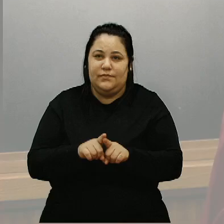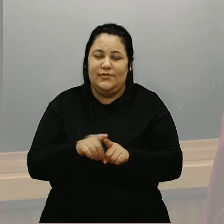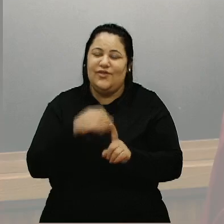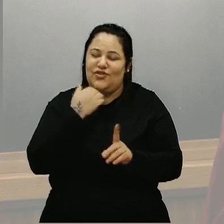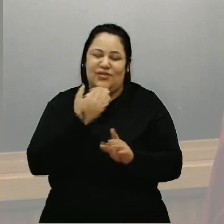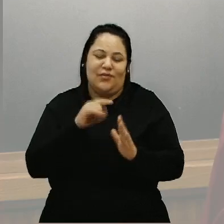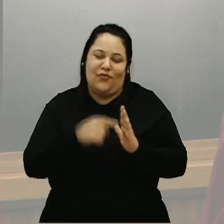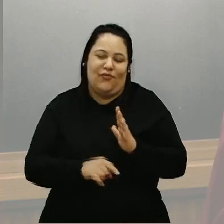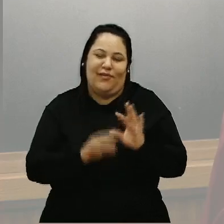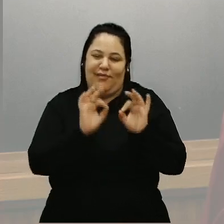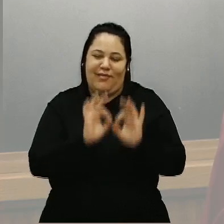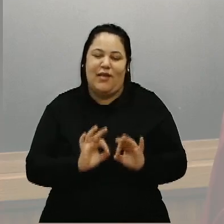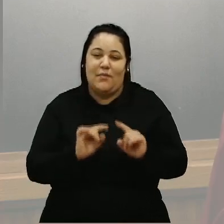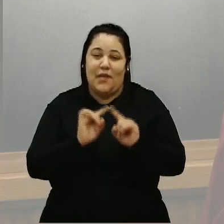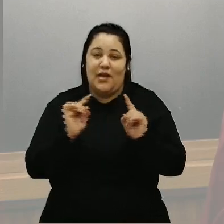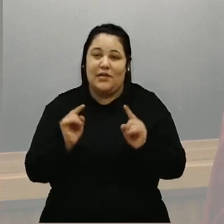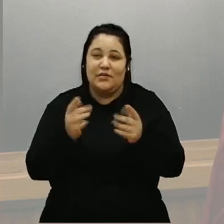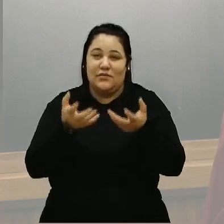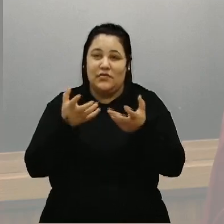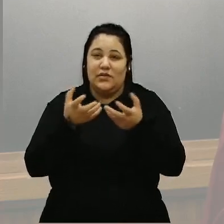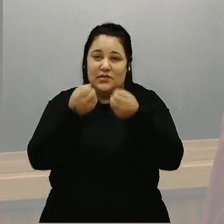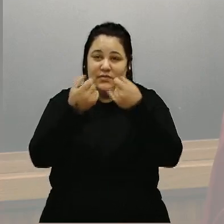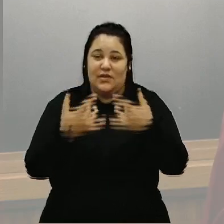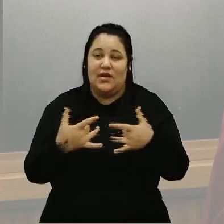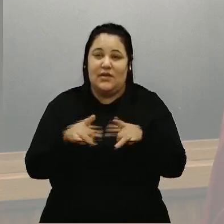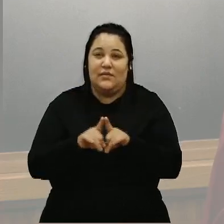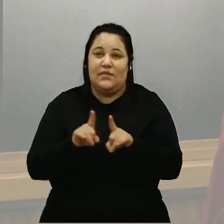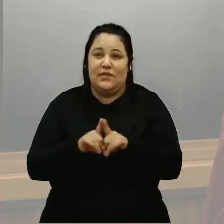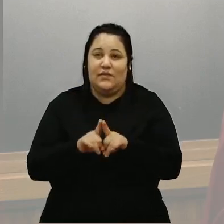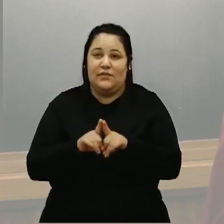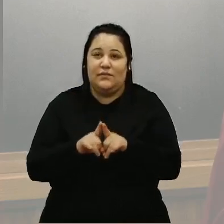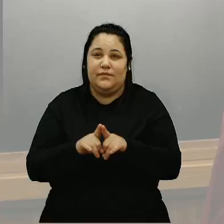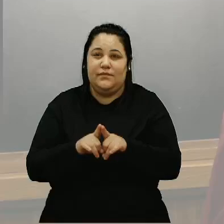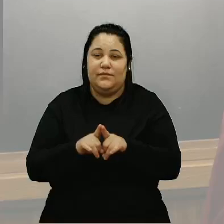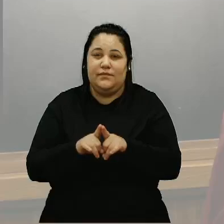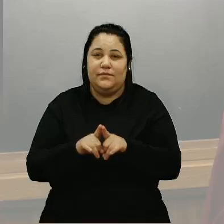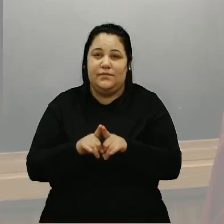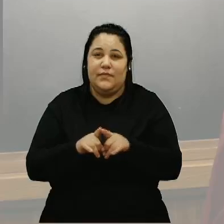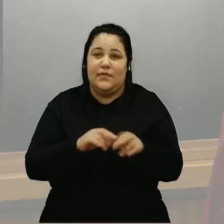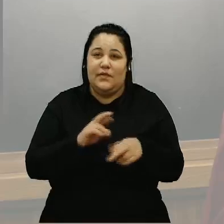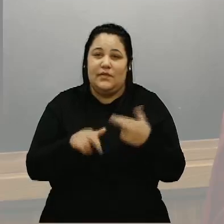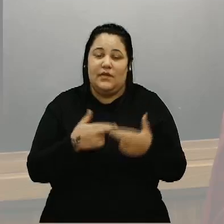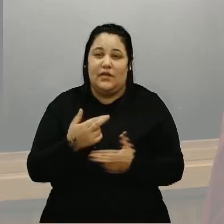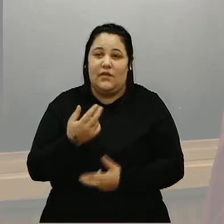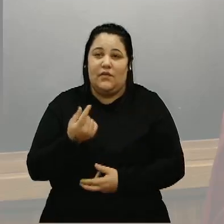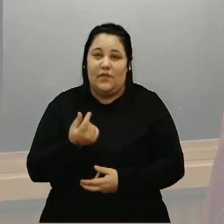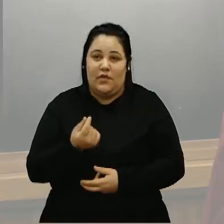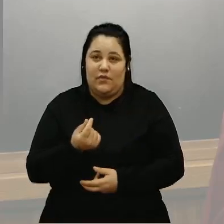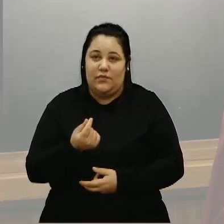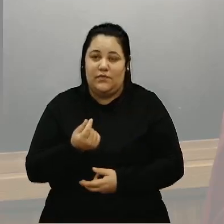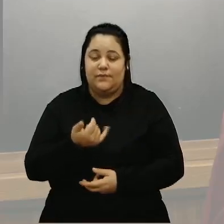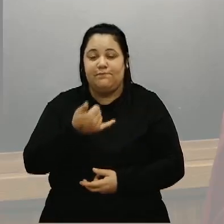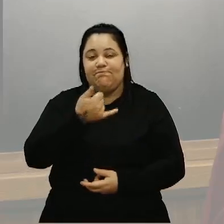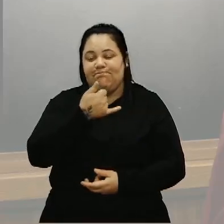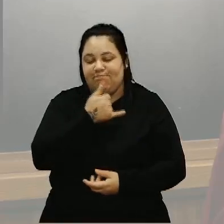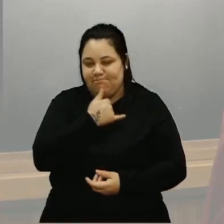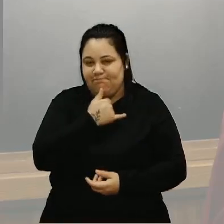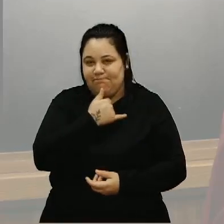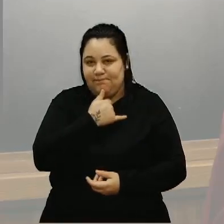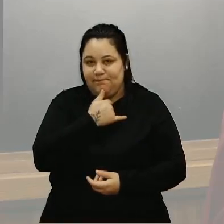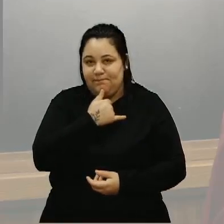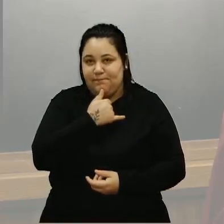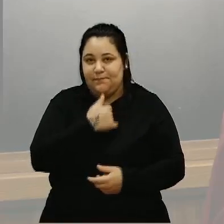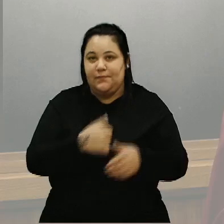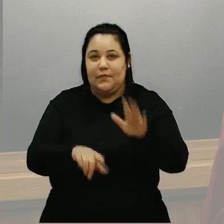O que eu queria colocar é a questão do valor, né? E, infelizmente, a